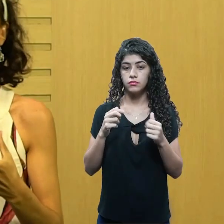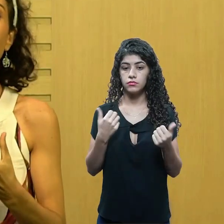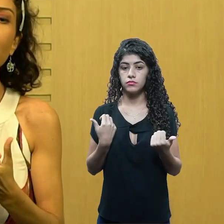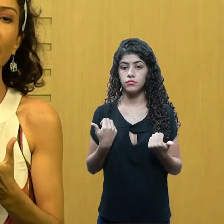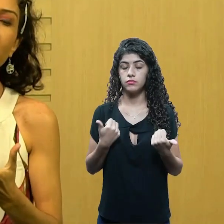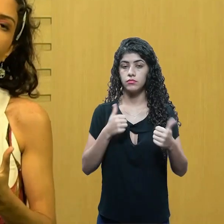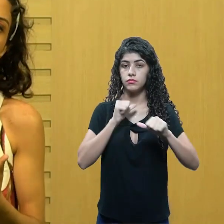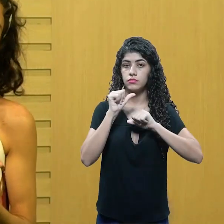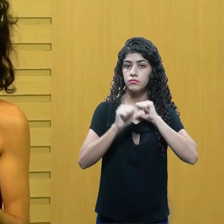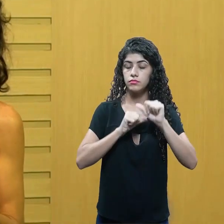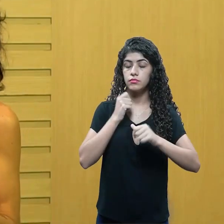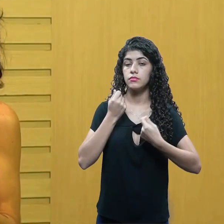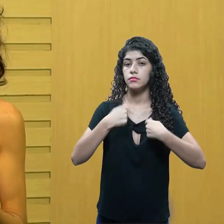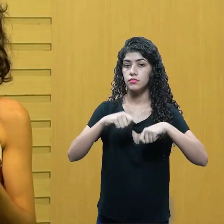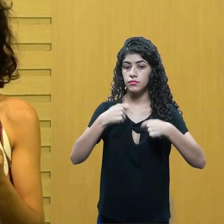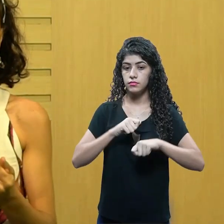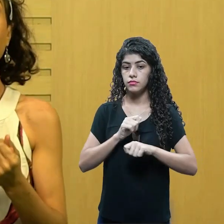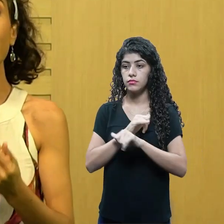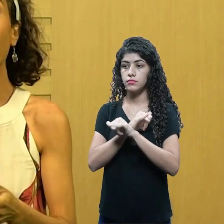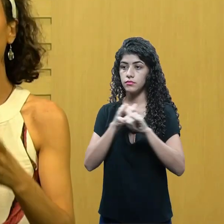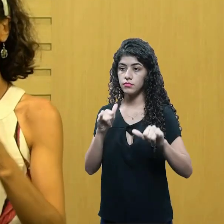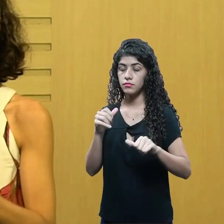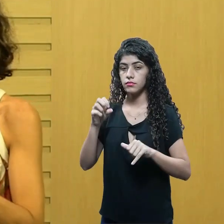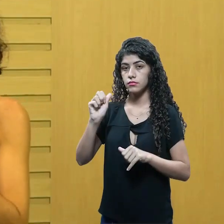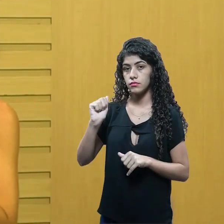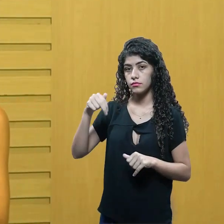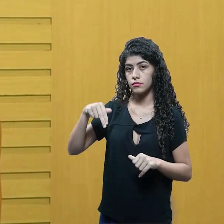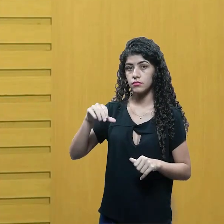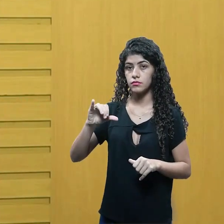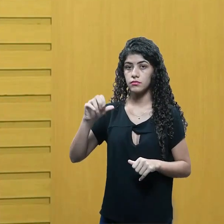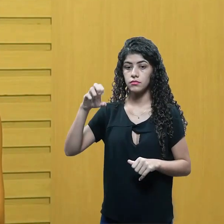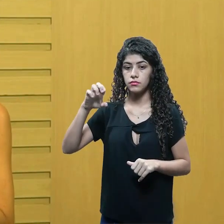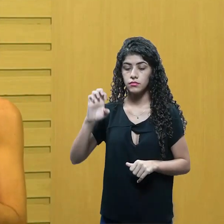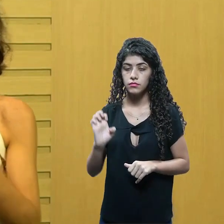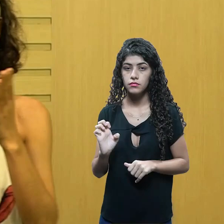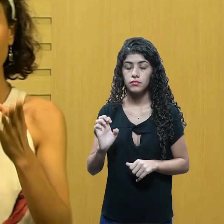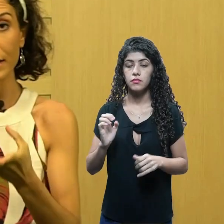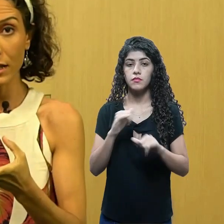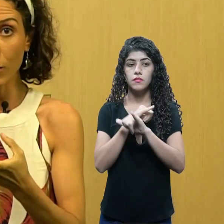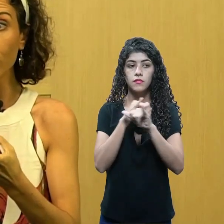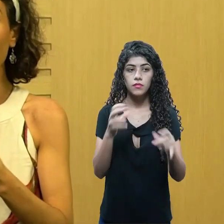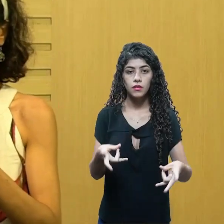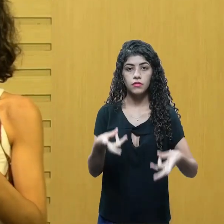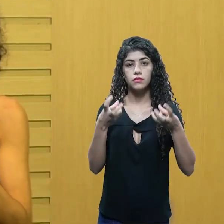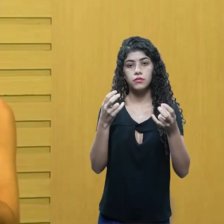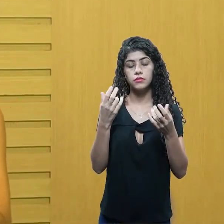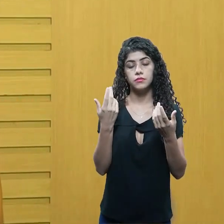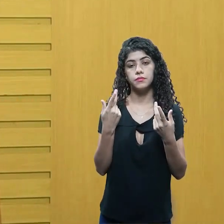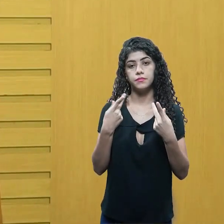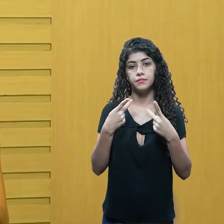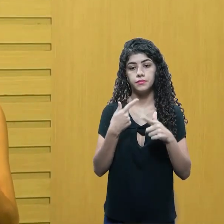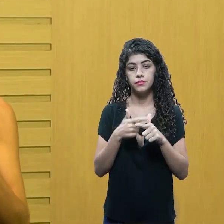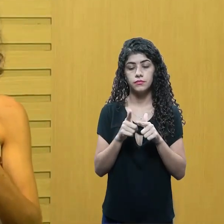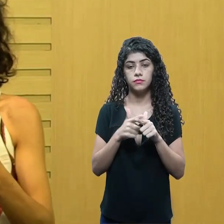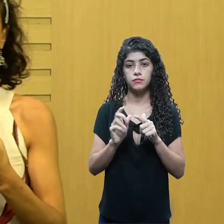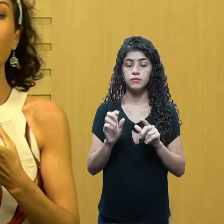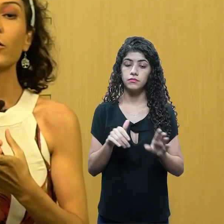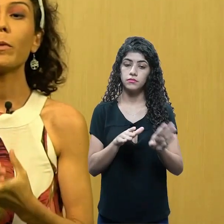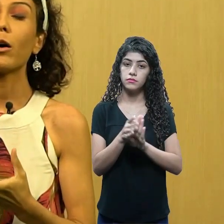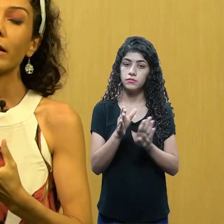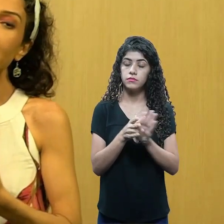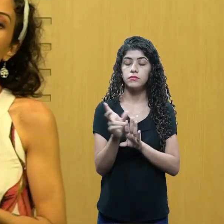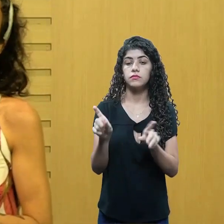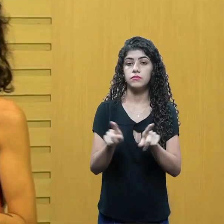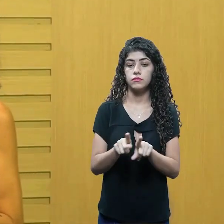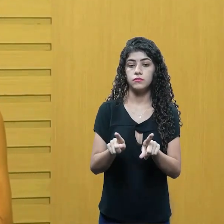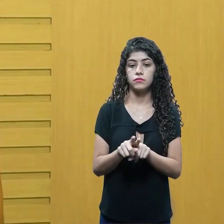ser comunicado à Ancine para que haja uma correta identificação desse problema e